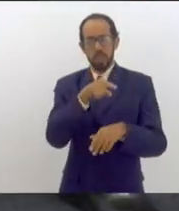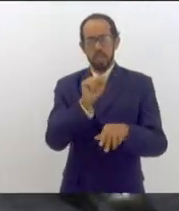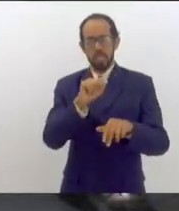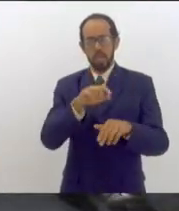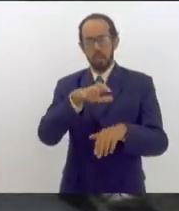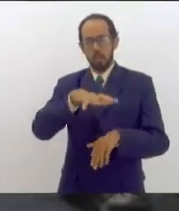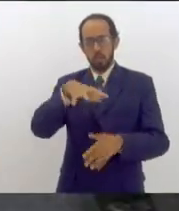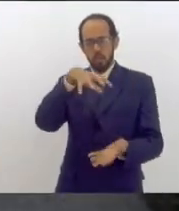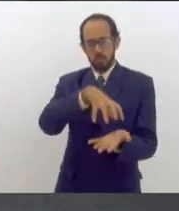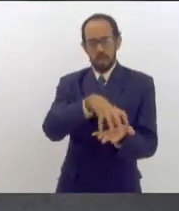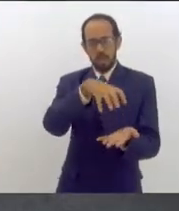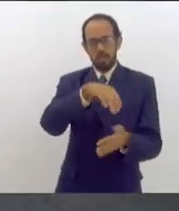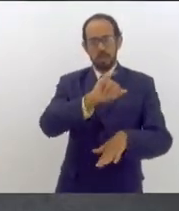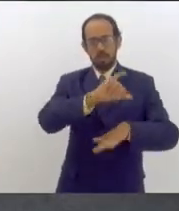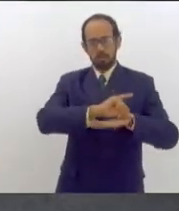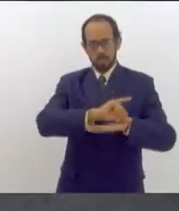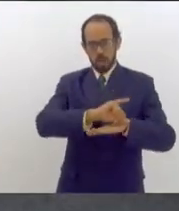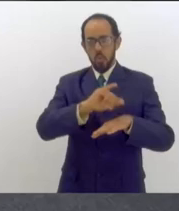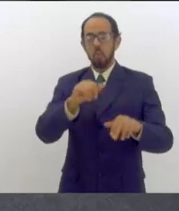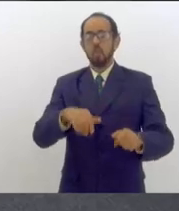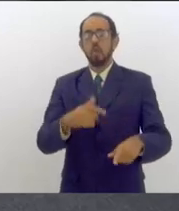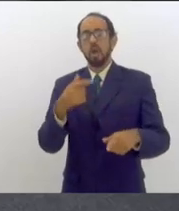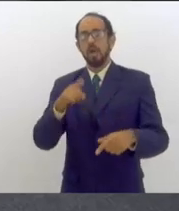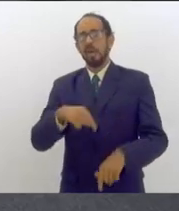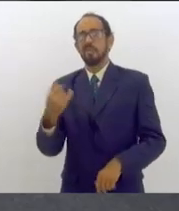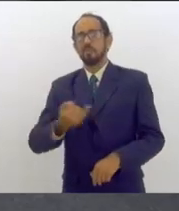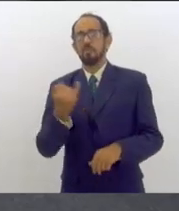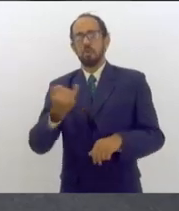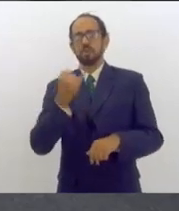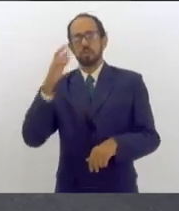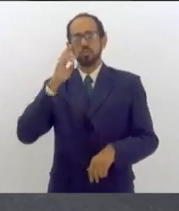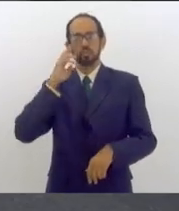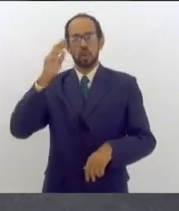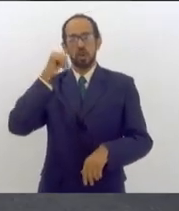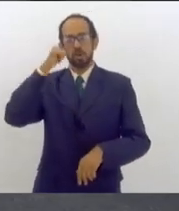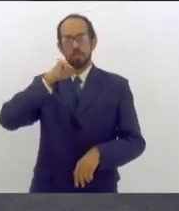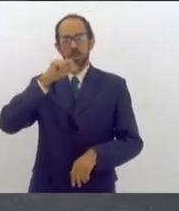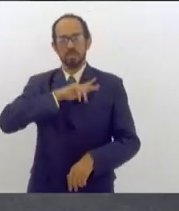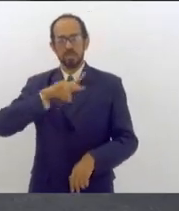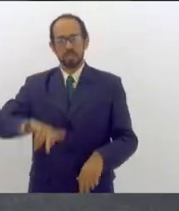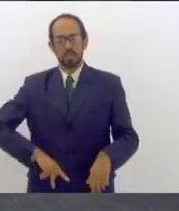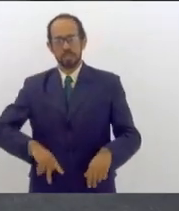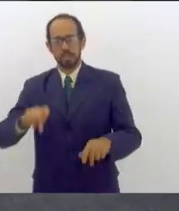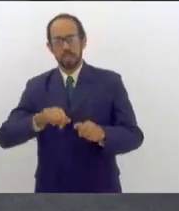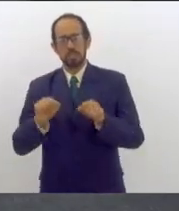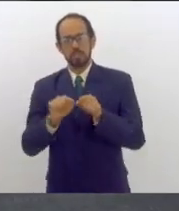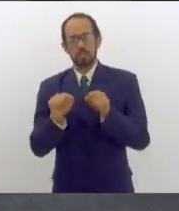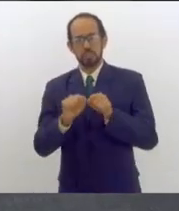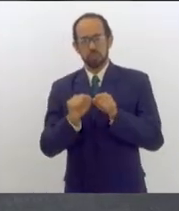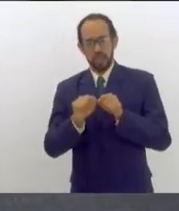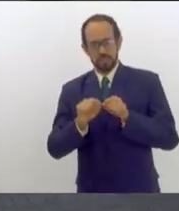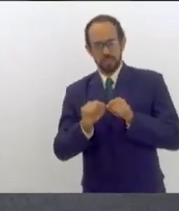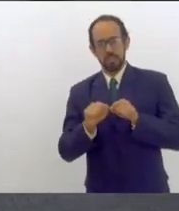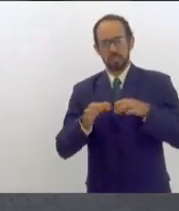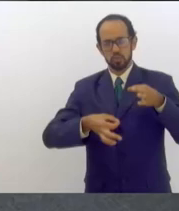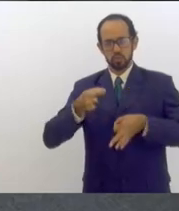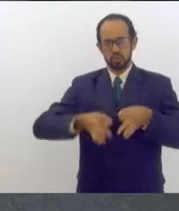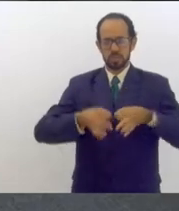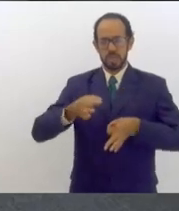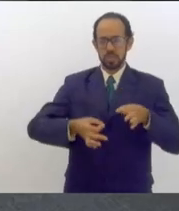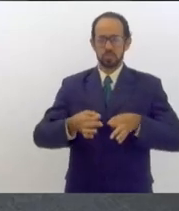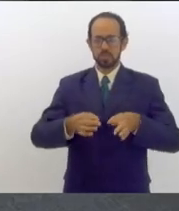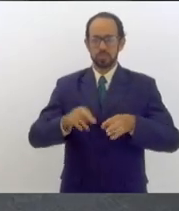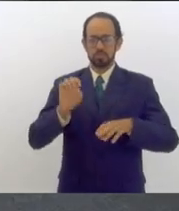da capital é fundamental senhora Presidente é que a gente possa trazer esses juízados especiais